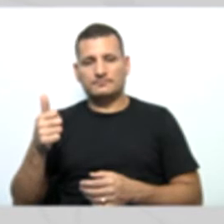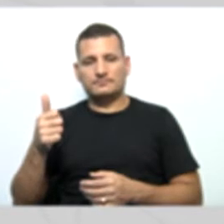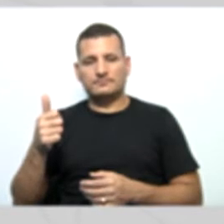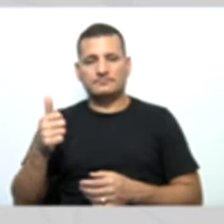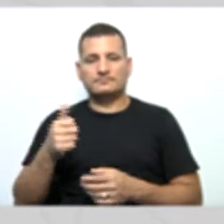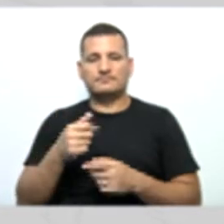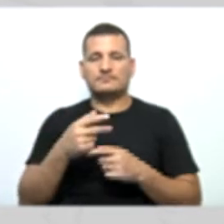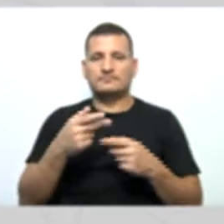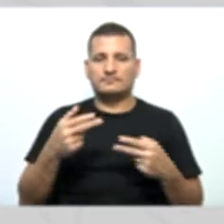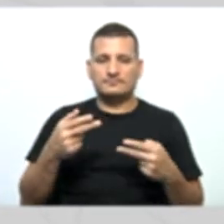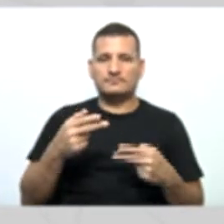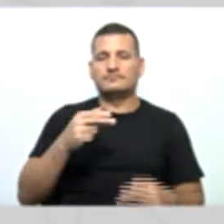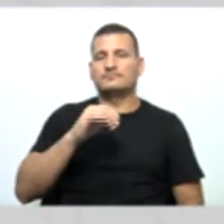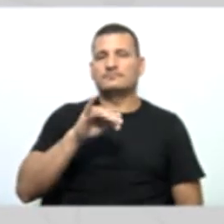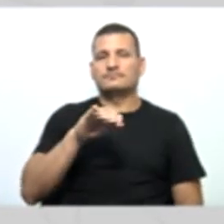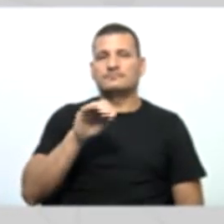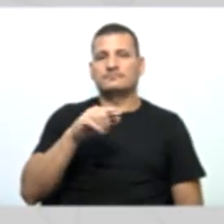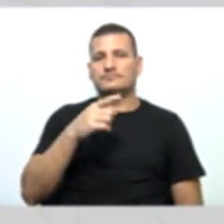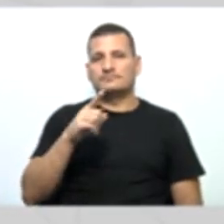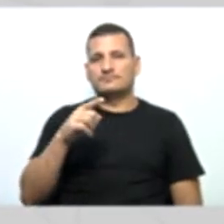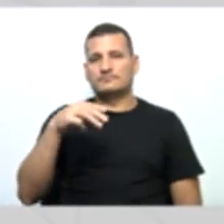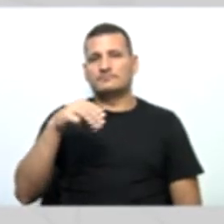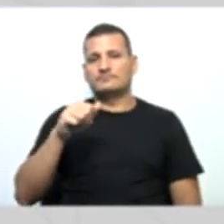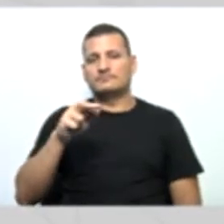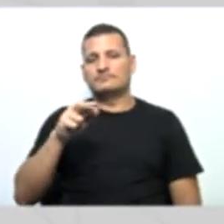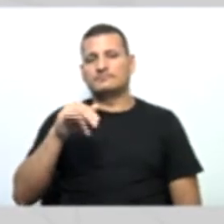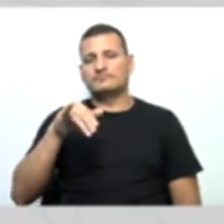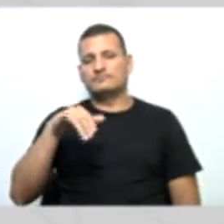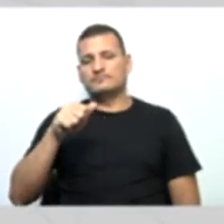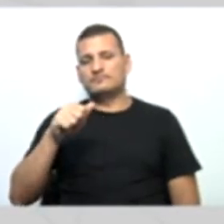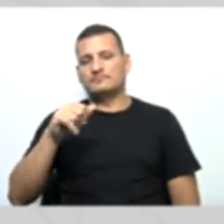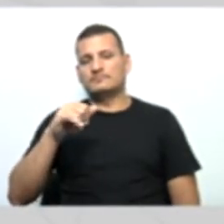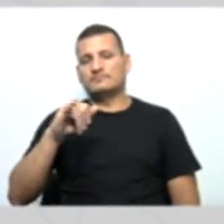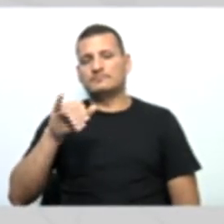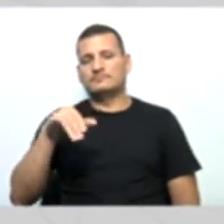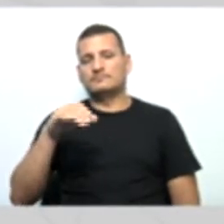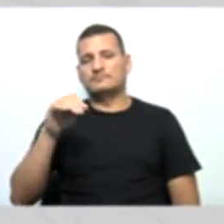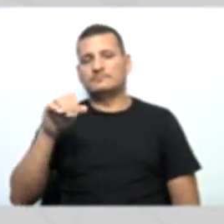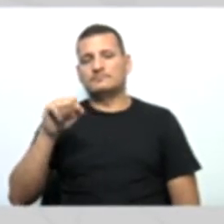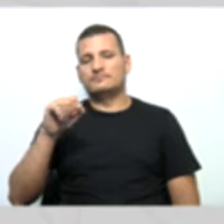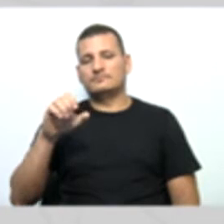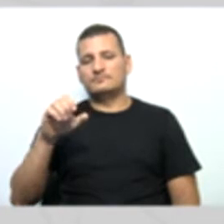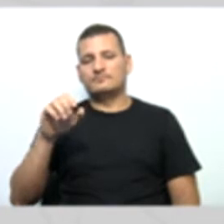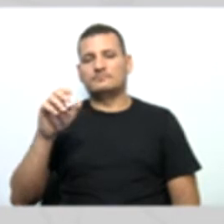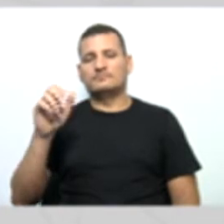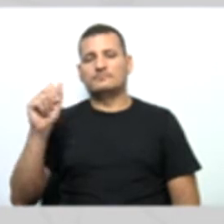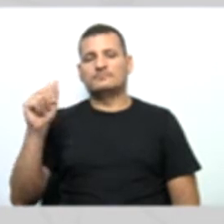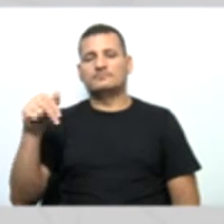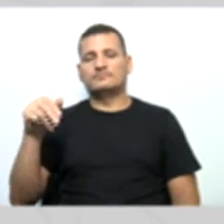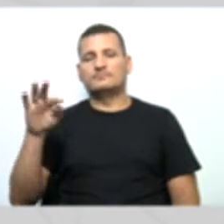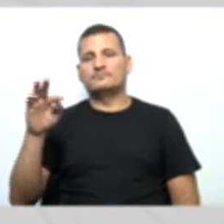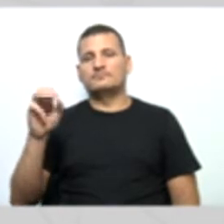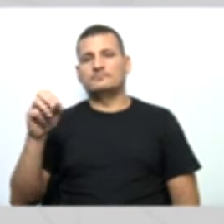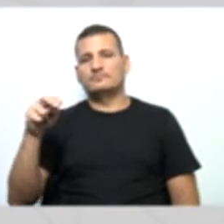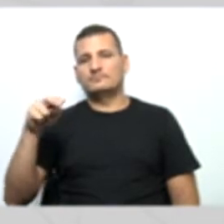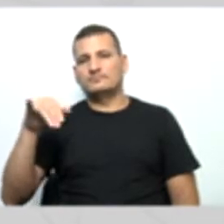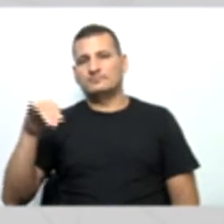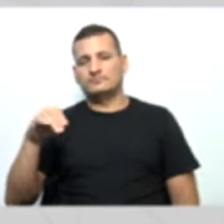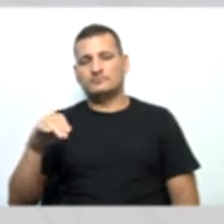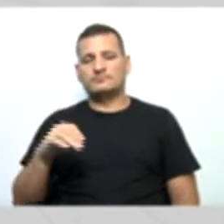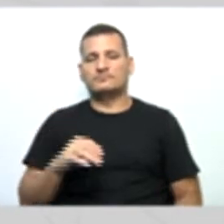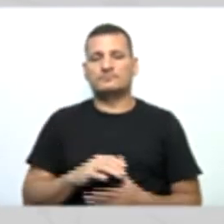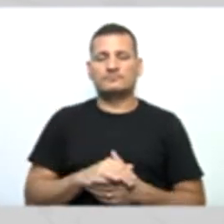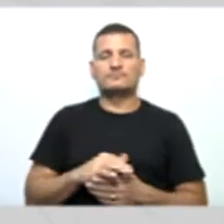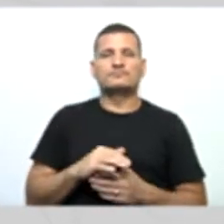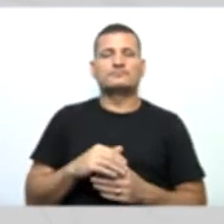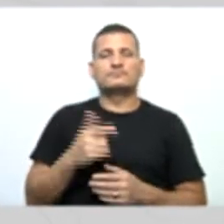diversos objetos, João, Maria, José, Antônio, e o segundo princípio, todos colaboraram com